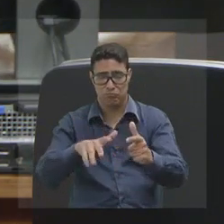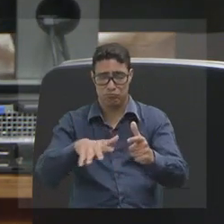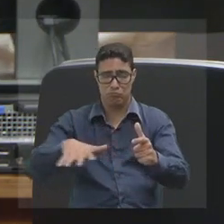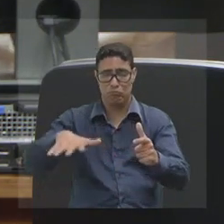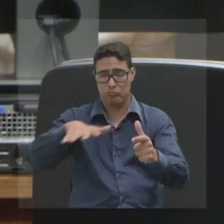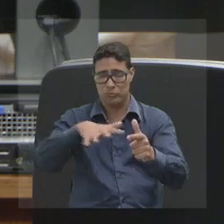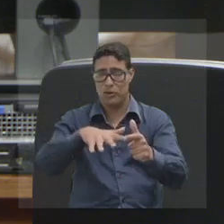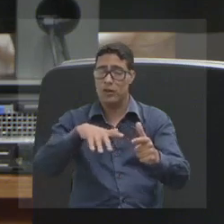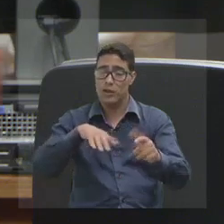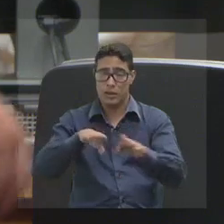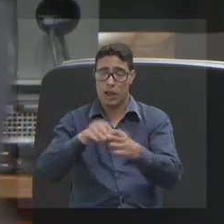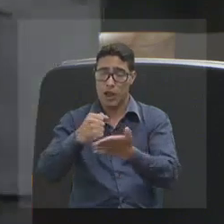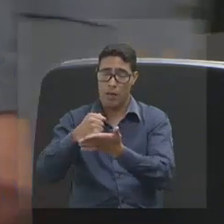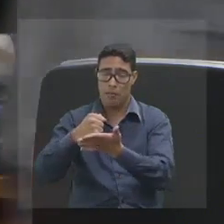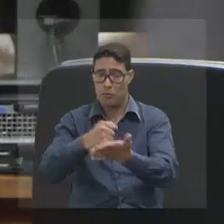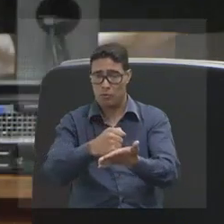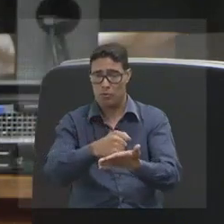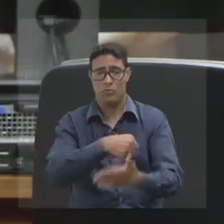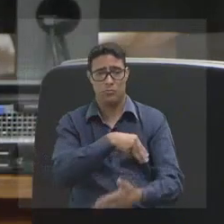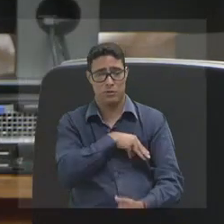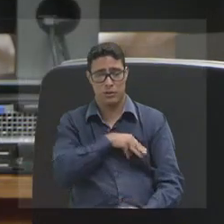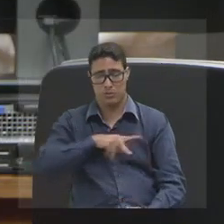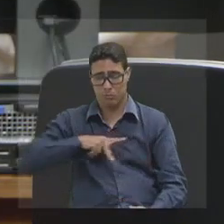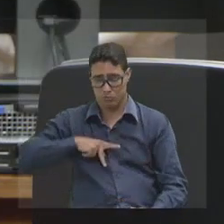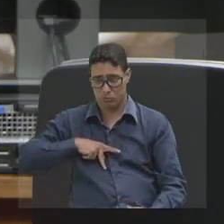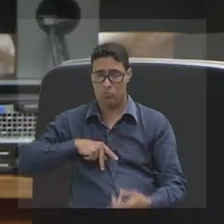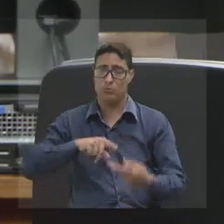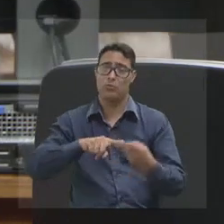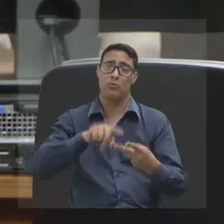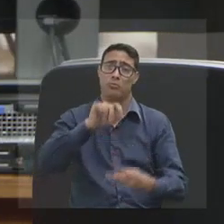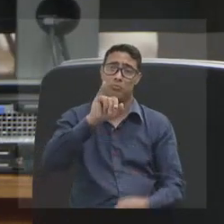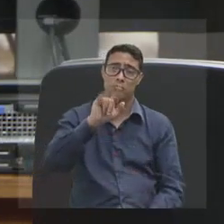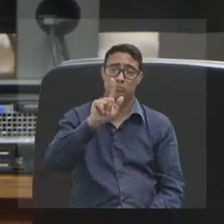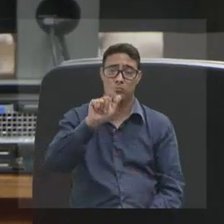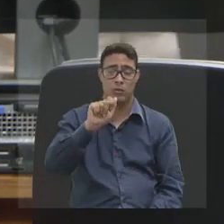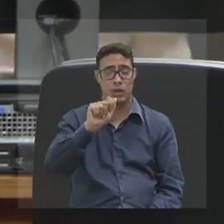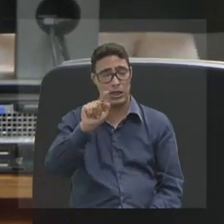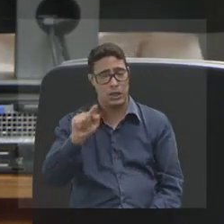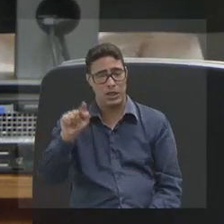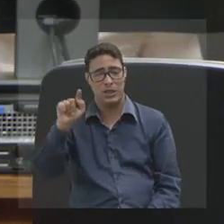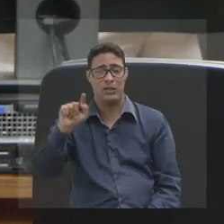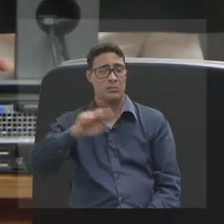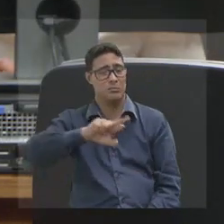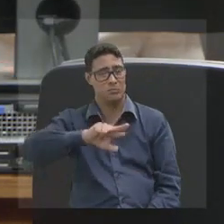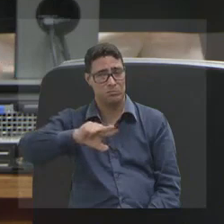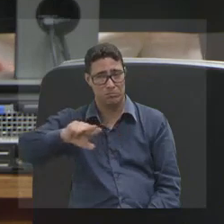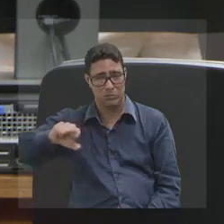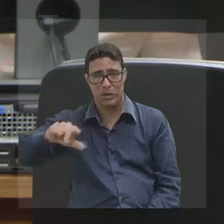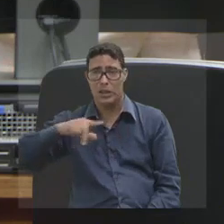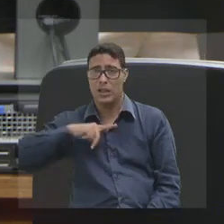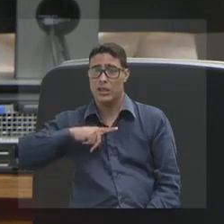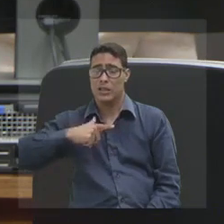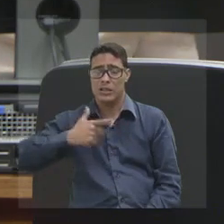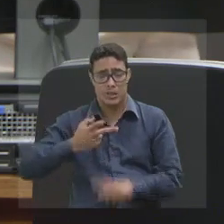do engano o próprio ministério público para encontrarmos uma uma lei própria